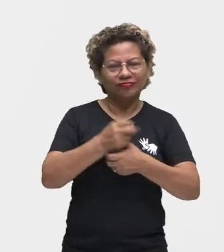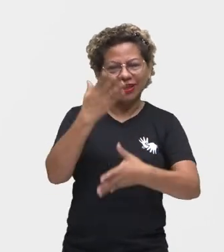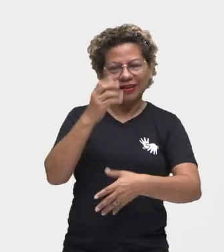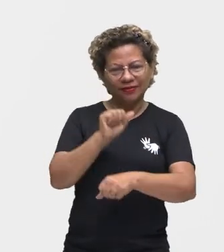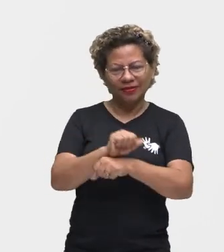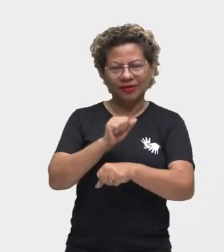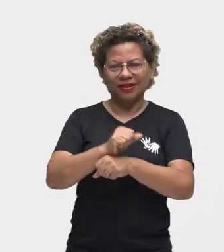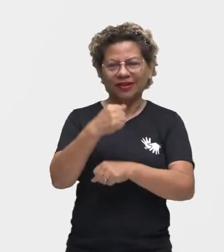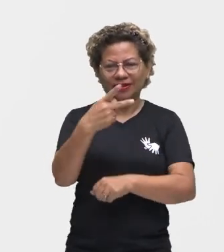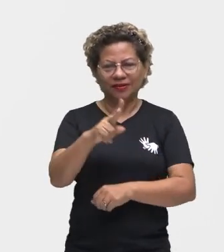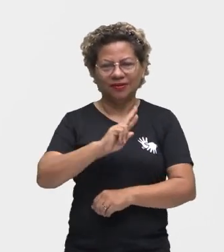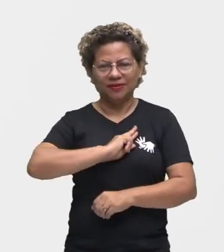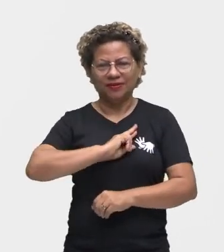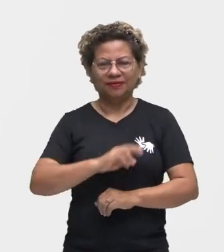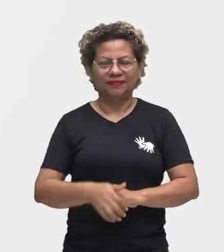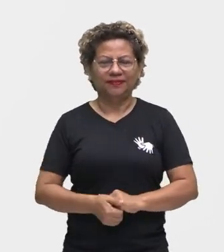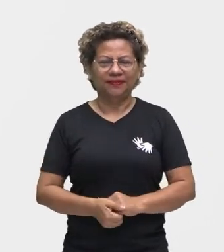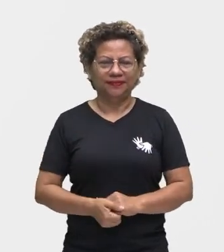para corrigir.